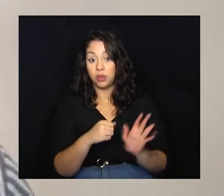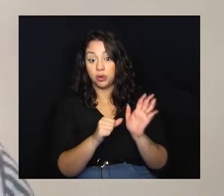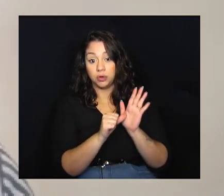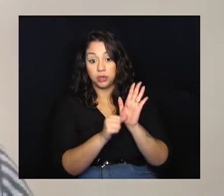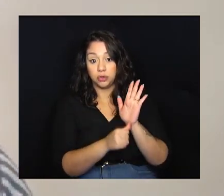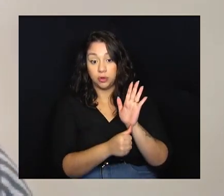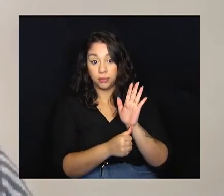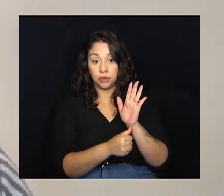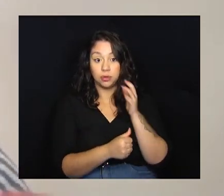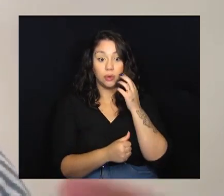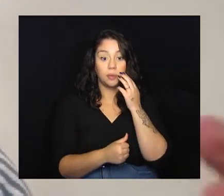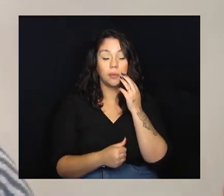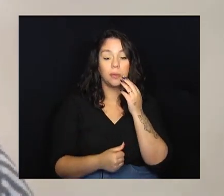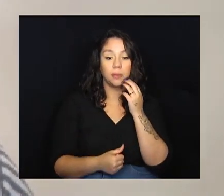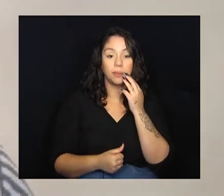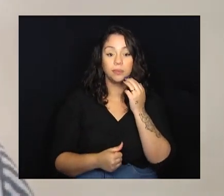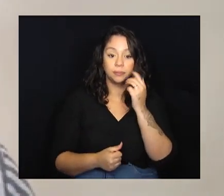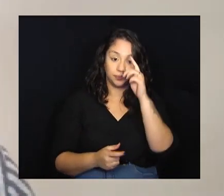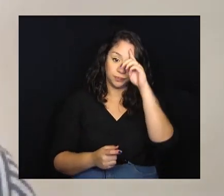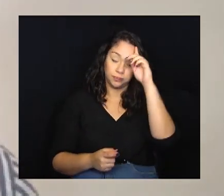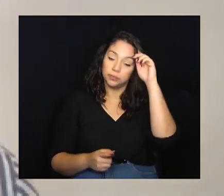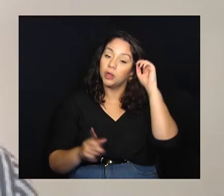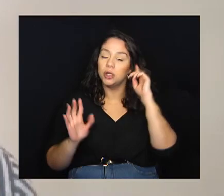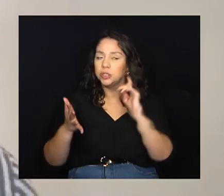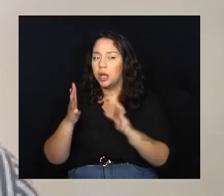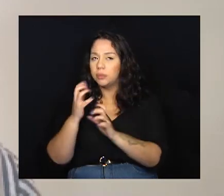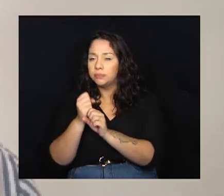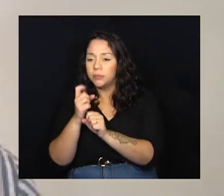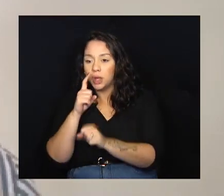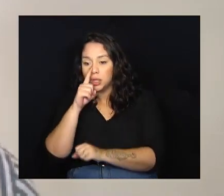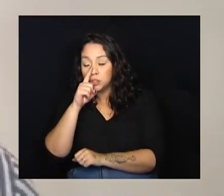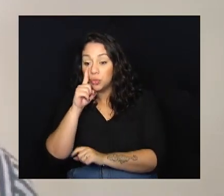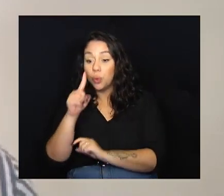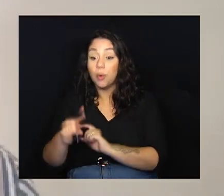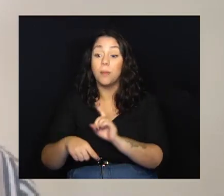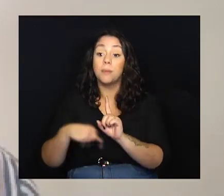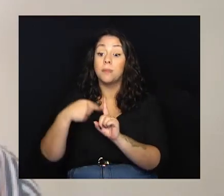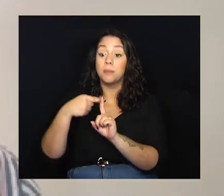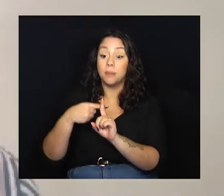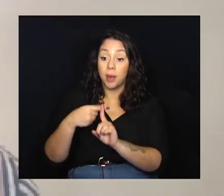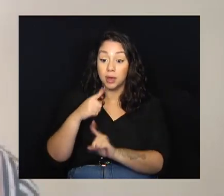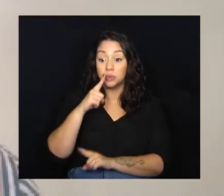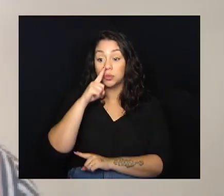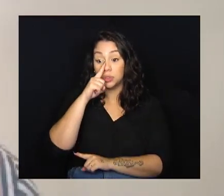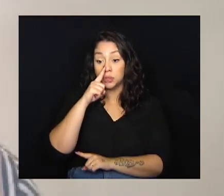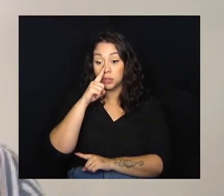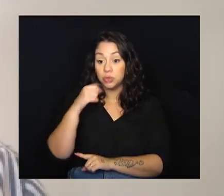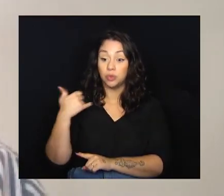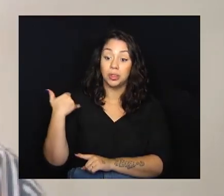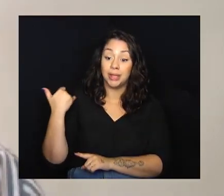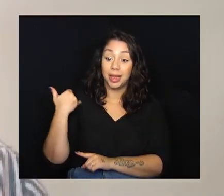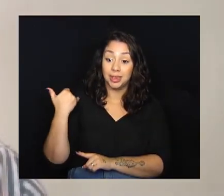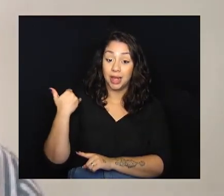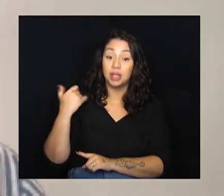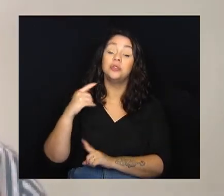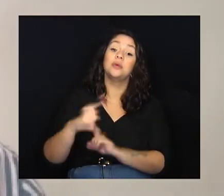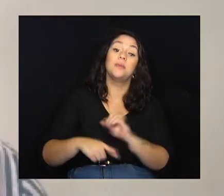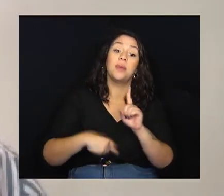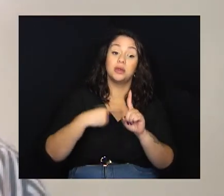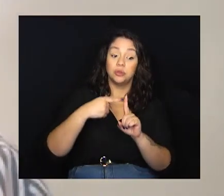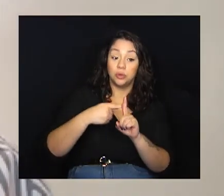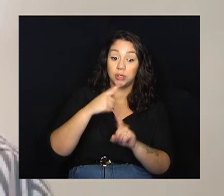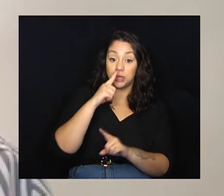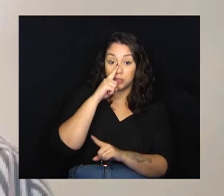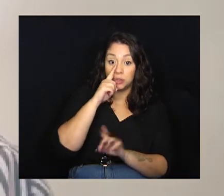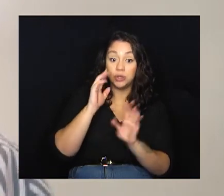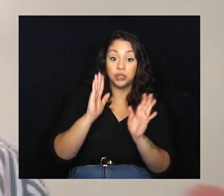a partir do cálculo do risco a gente vai acrescentar o risco relacionado à idade dela mais o risco já